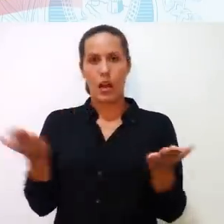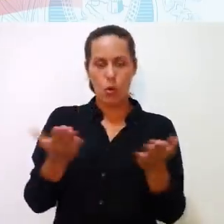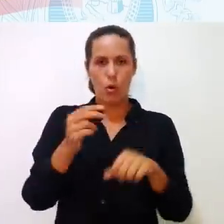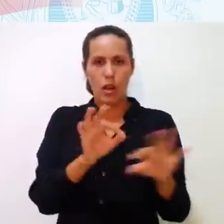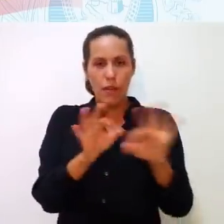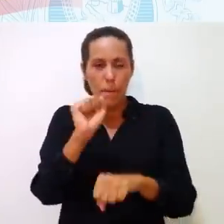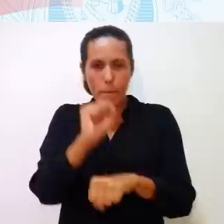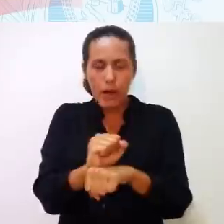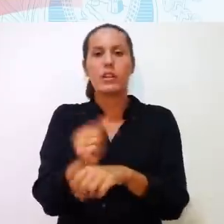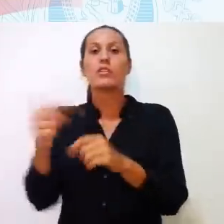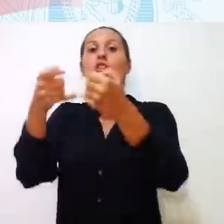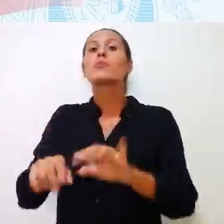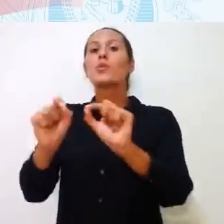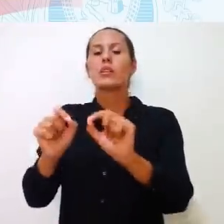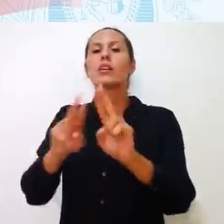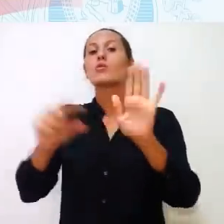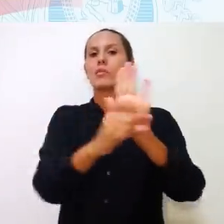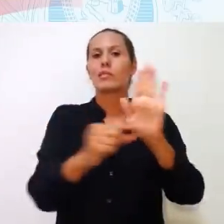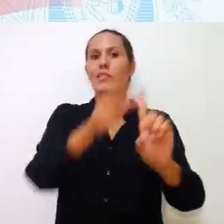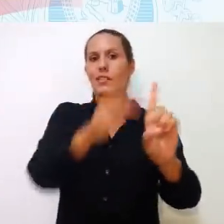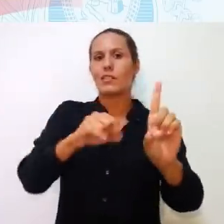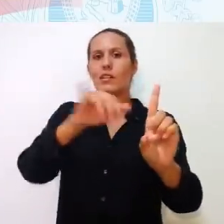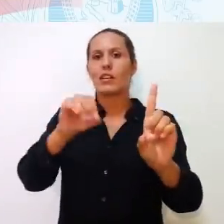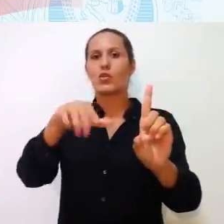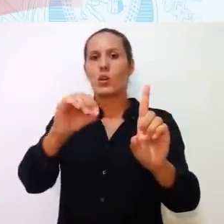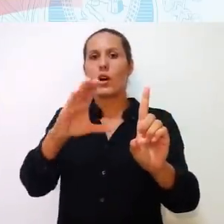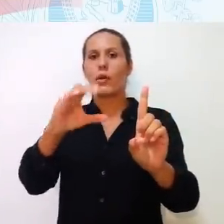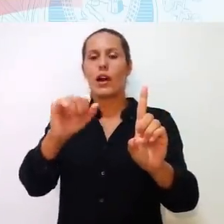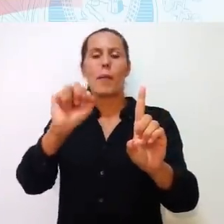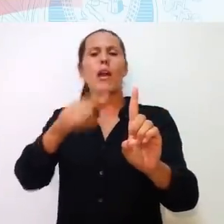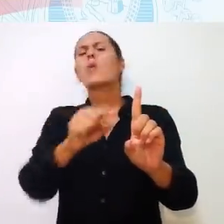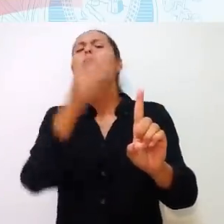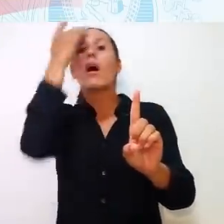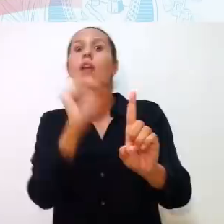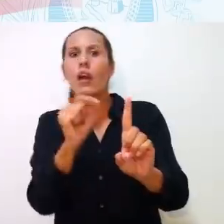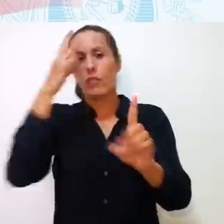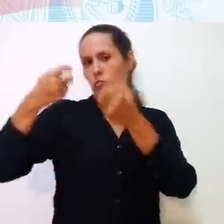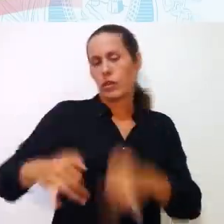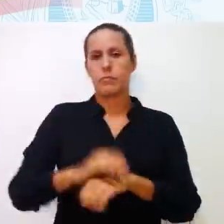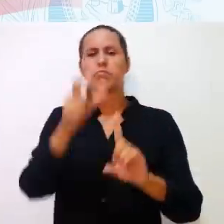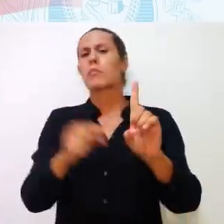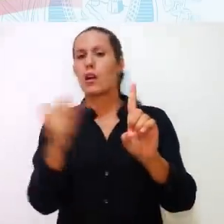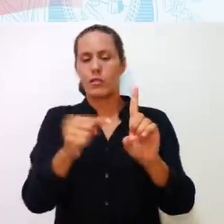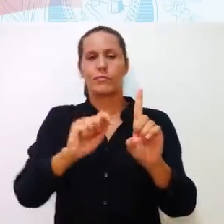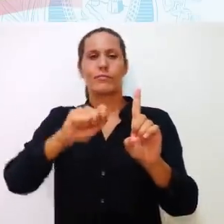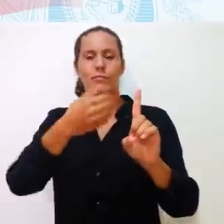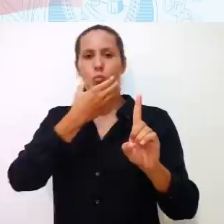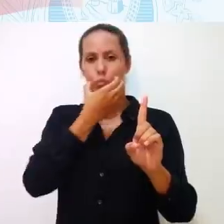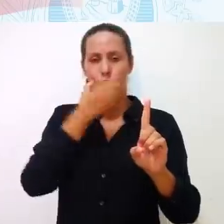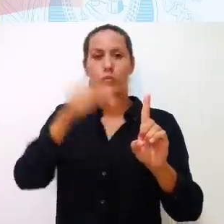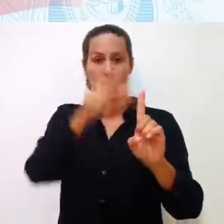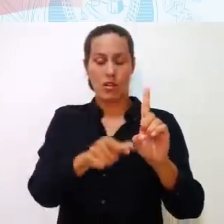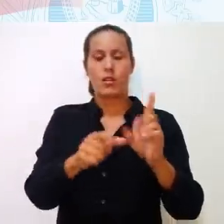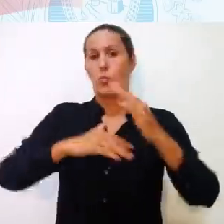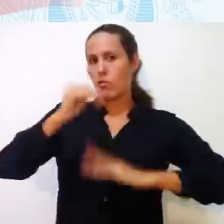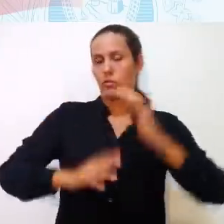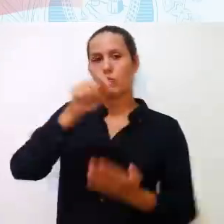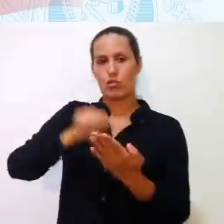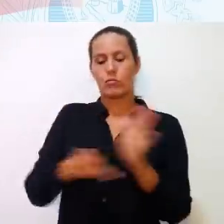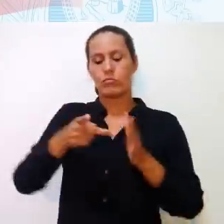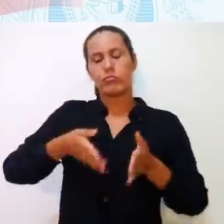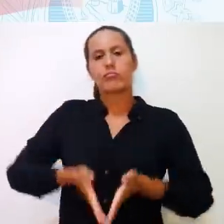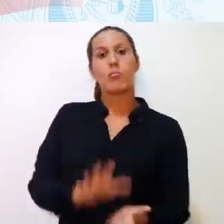vai dar uma pausa para falar um pouquinho sobre João Cabral de Melo Neto. Quem foi ele? João Cabral de Melo Neto foi um escritor